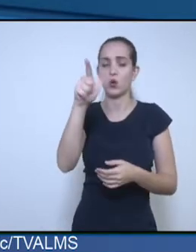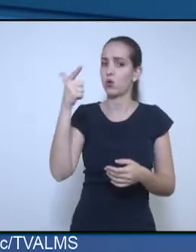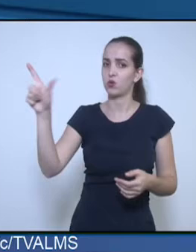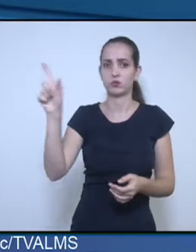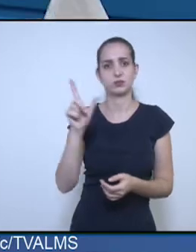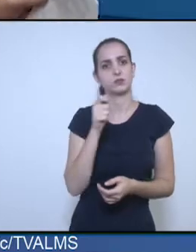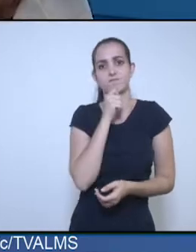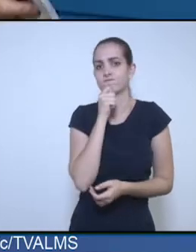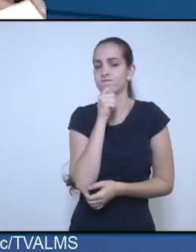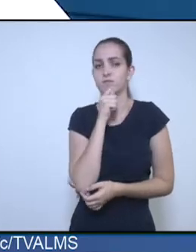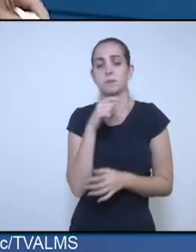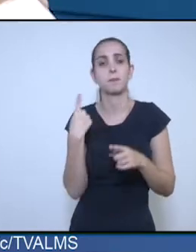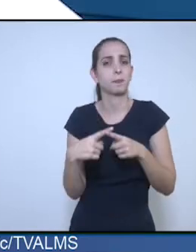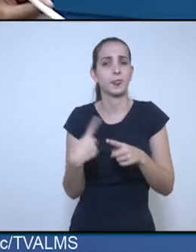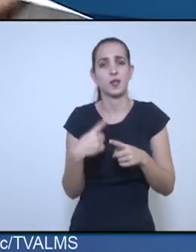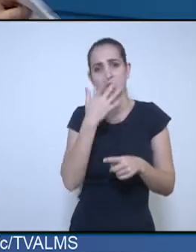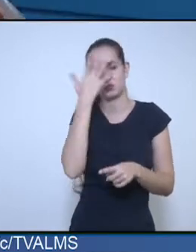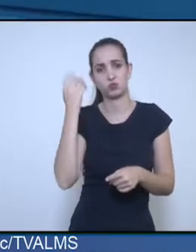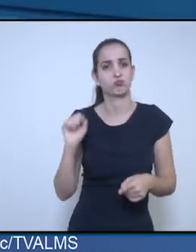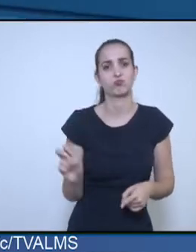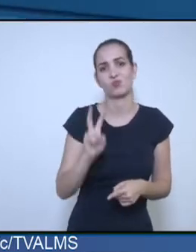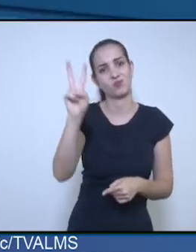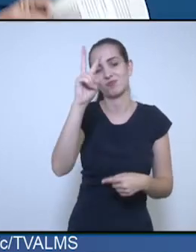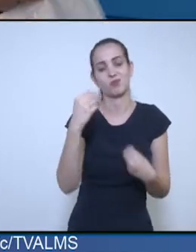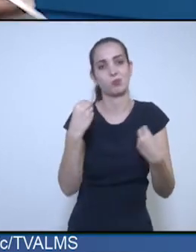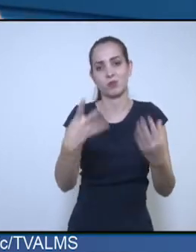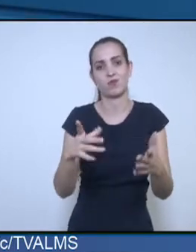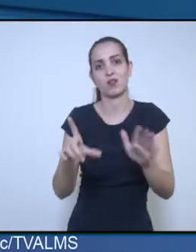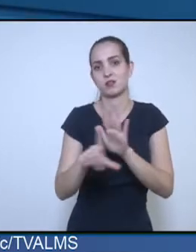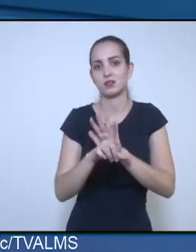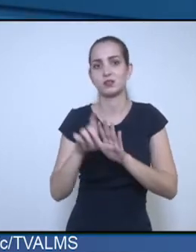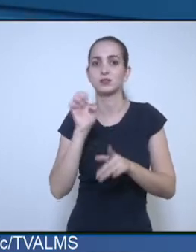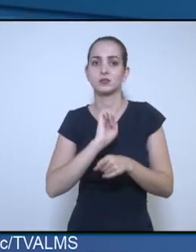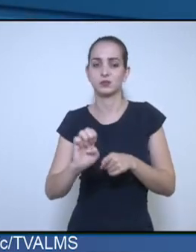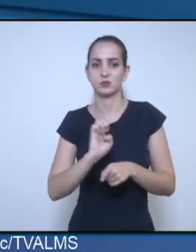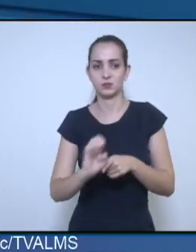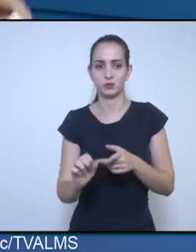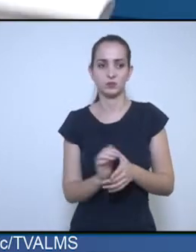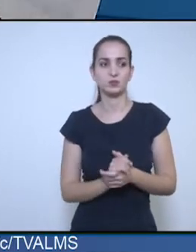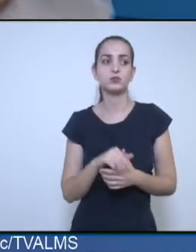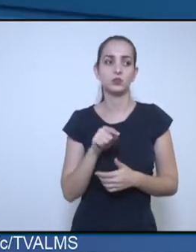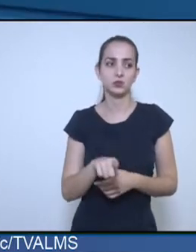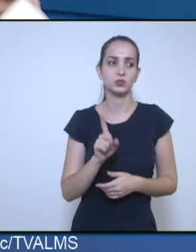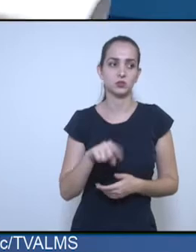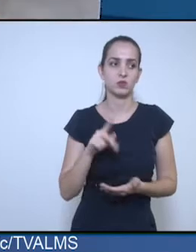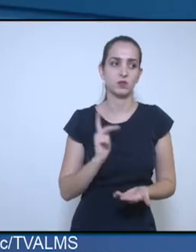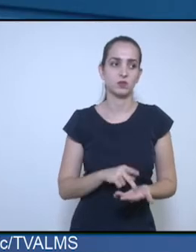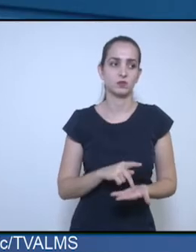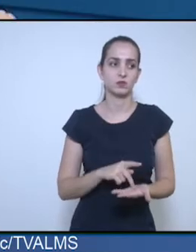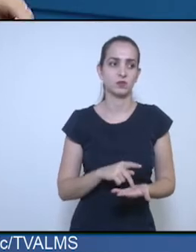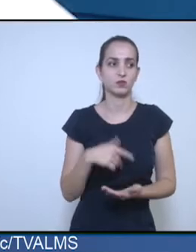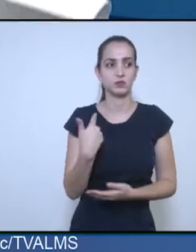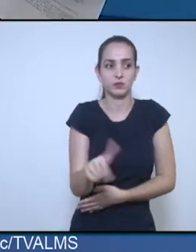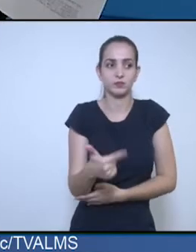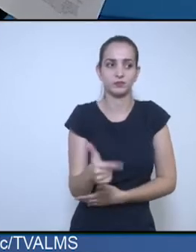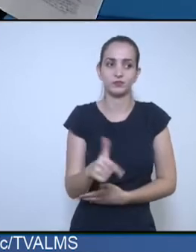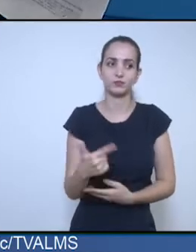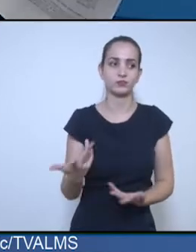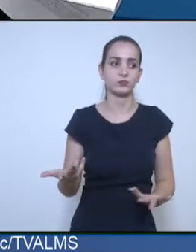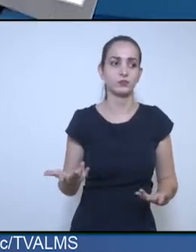quê? Porque não se dá valor às leis estaduais. Essa é a realidade. Não se dá